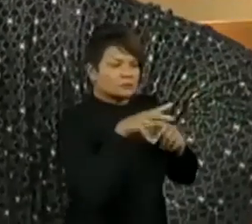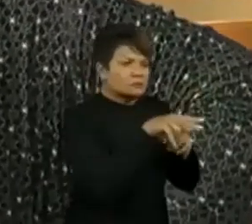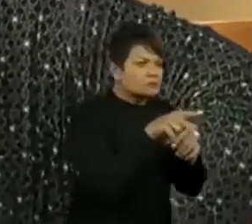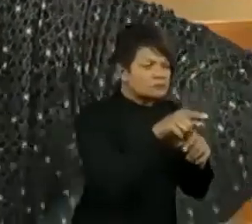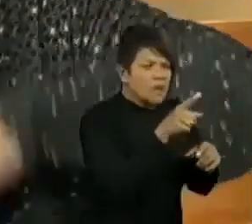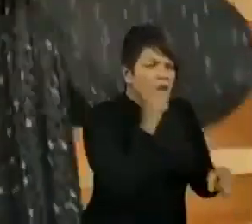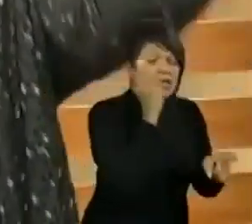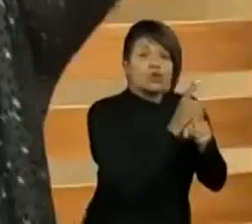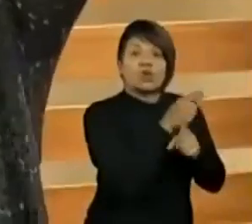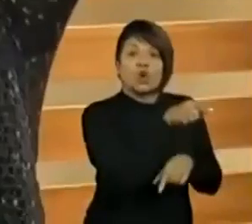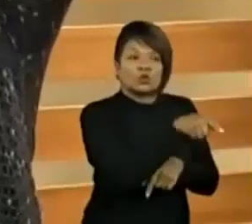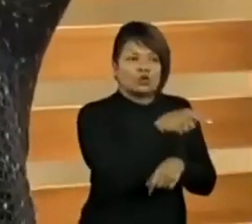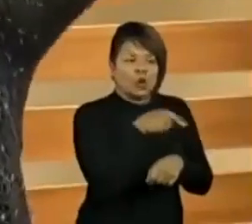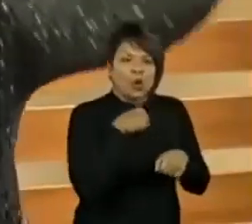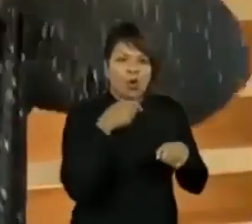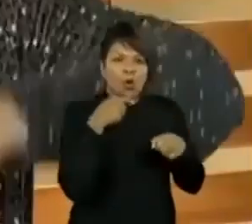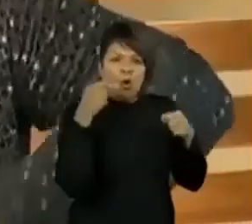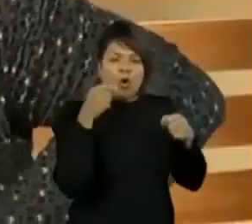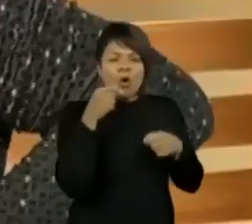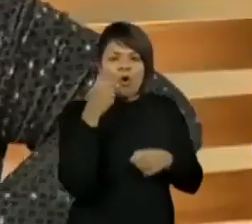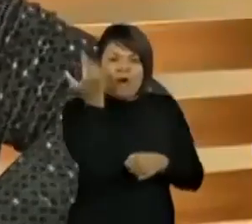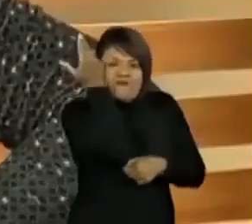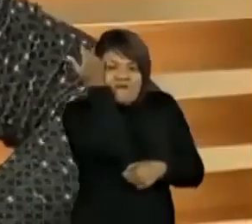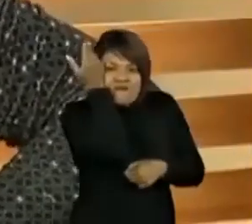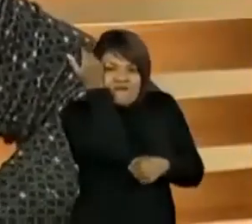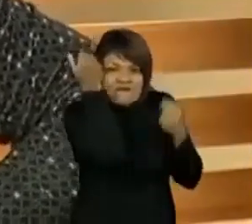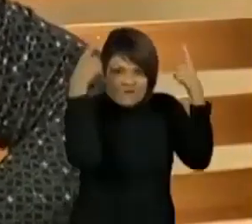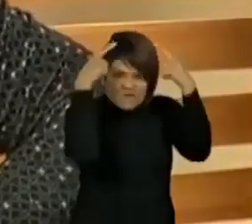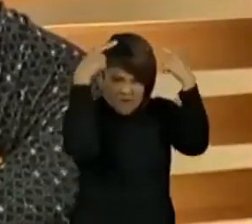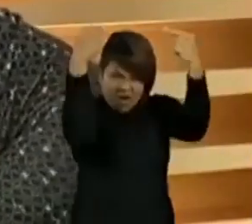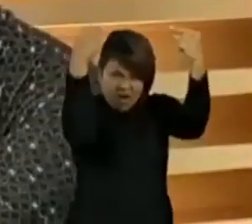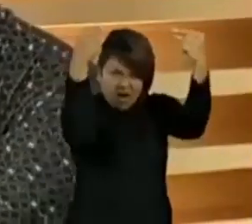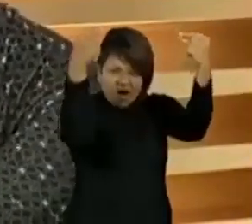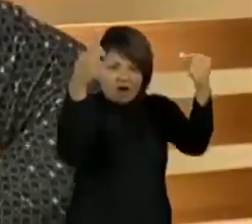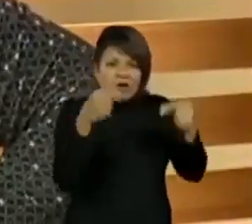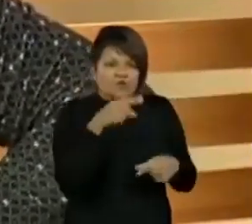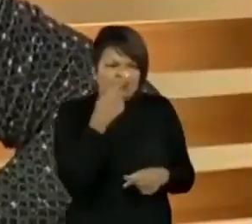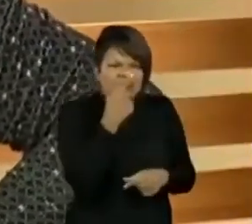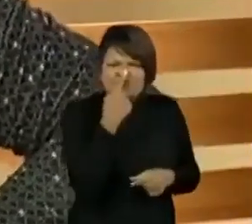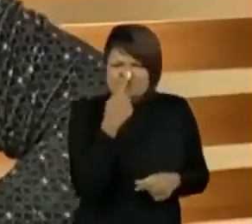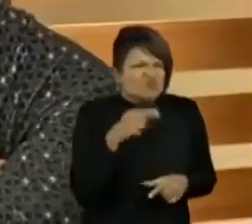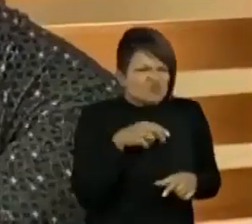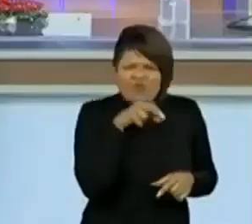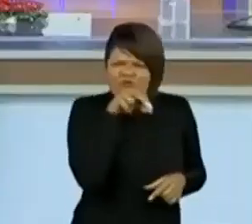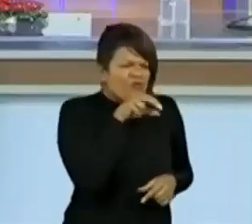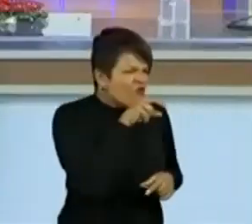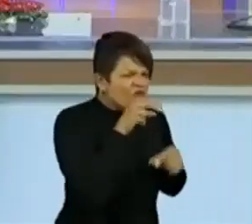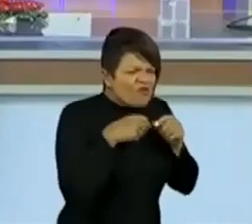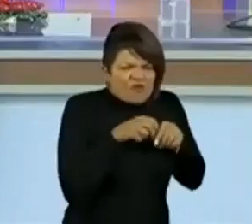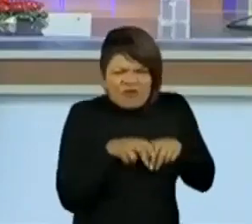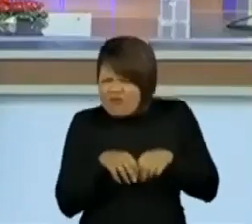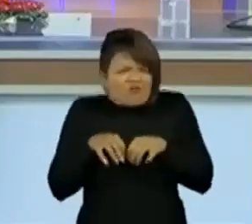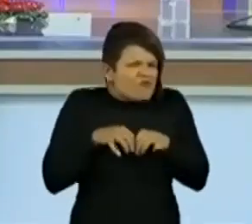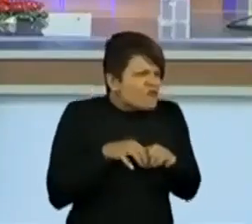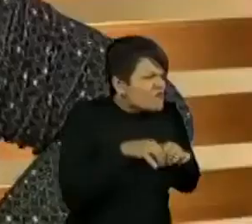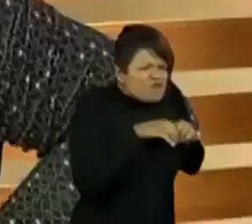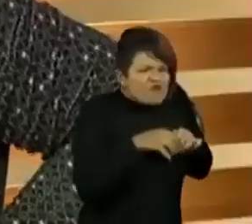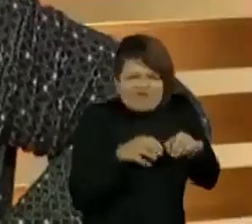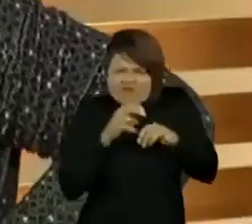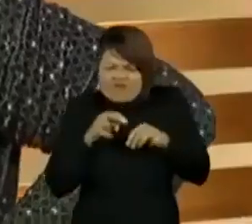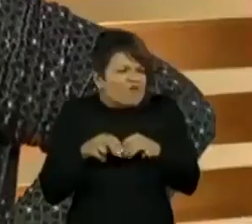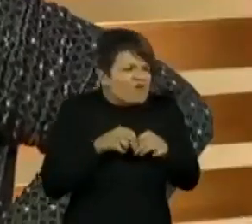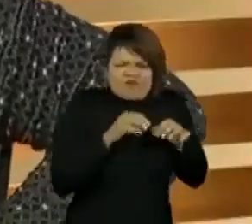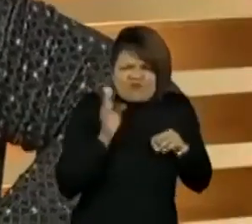uma lebre, de orelhas enormes. A lebre, com seu focinho serelepe para lá e para cá, não queria parar